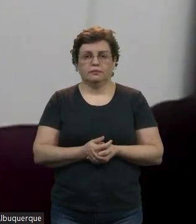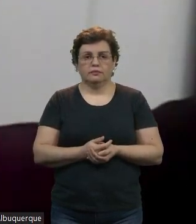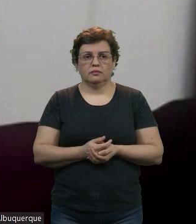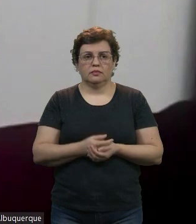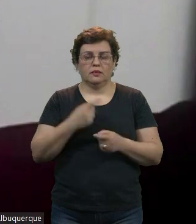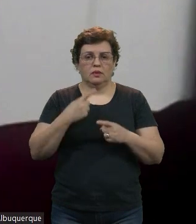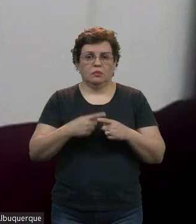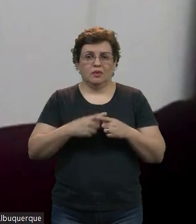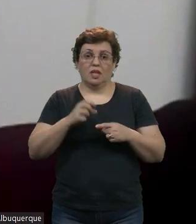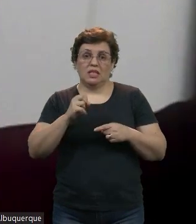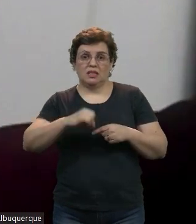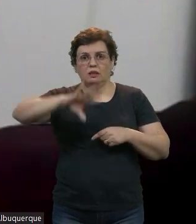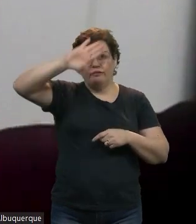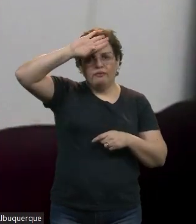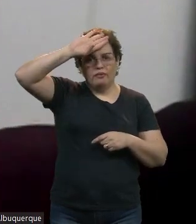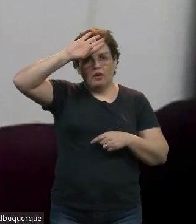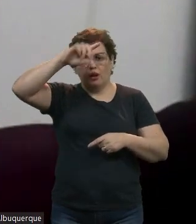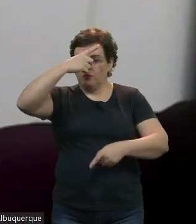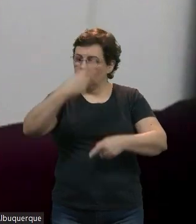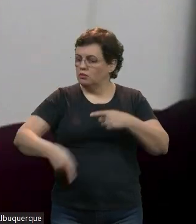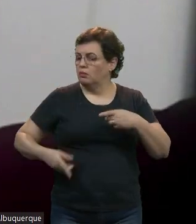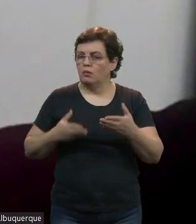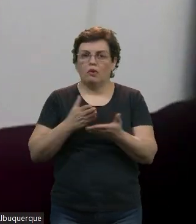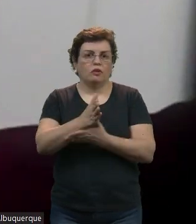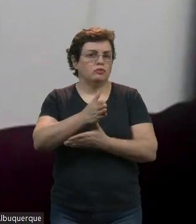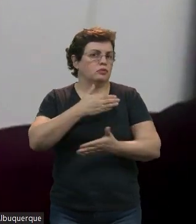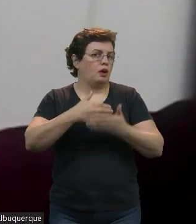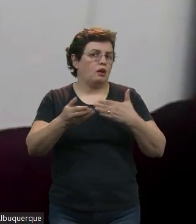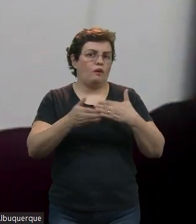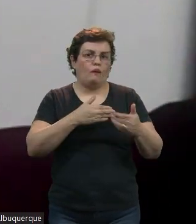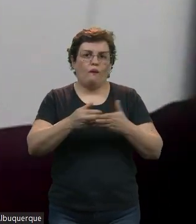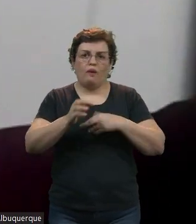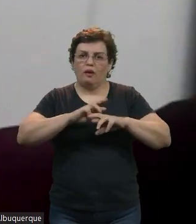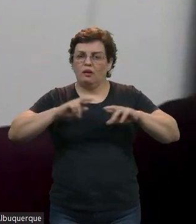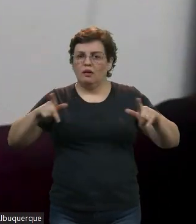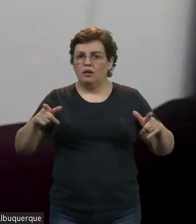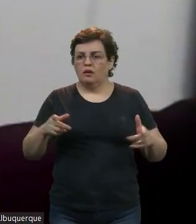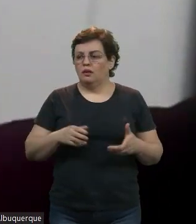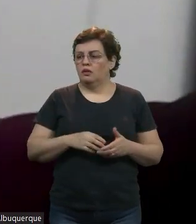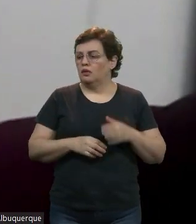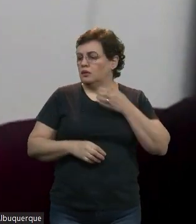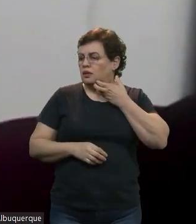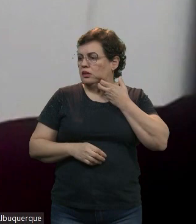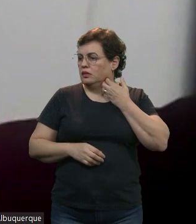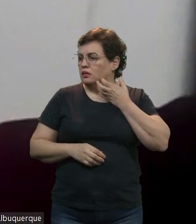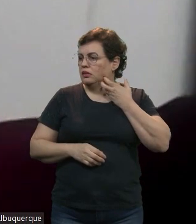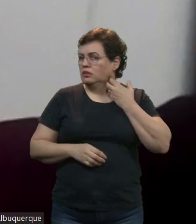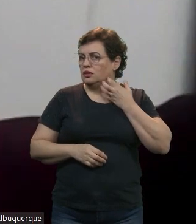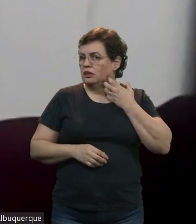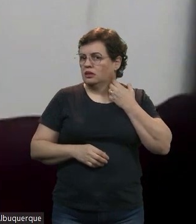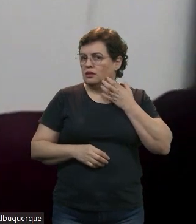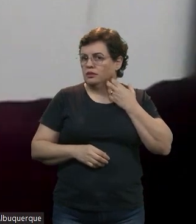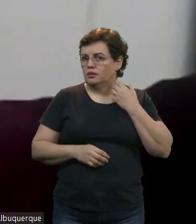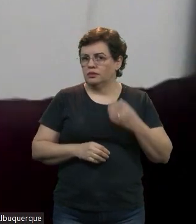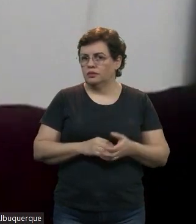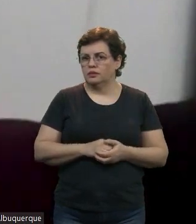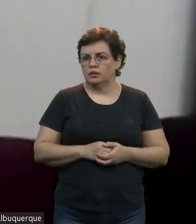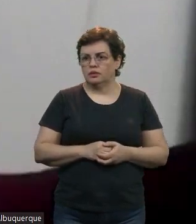não deixar entrar. Se qualquer grau que aparecer ali, já proibir a entrada